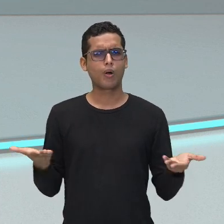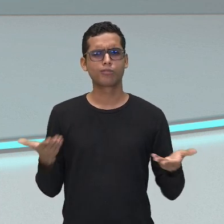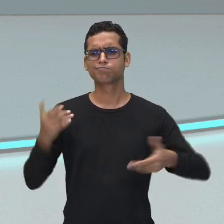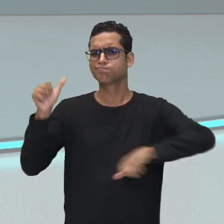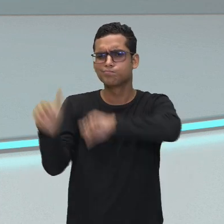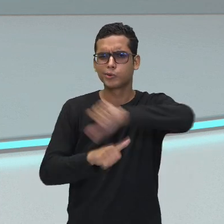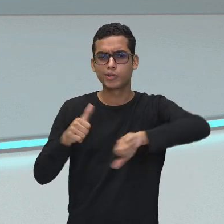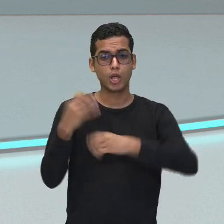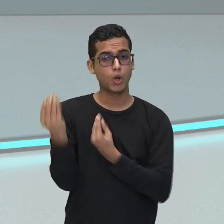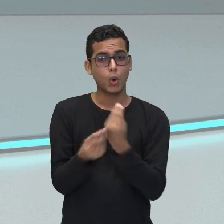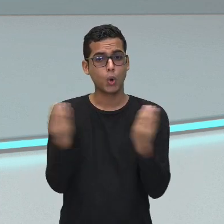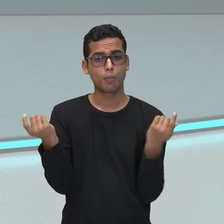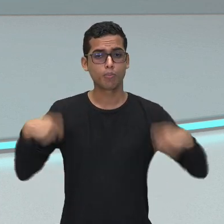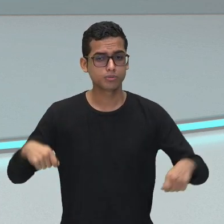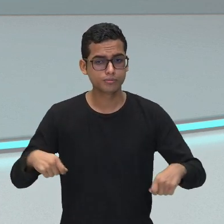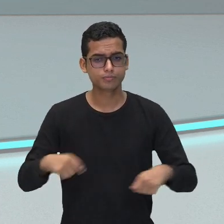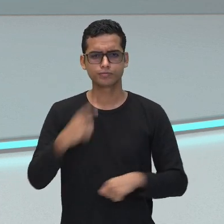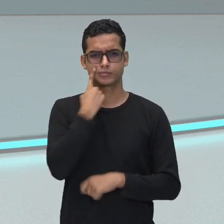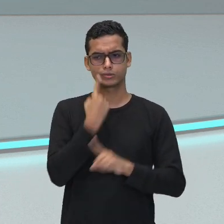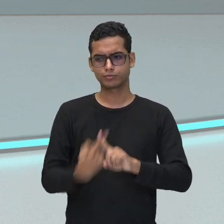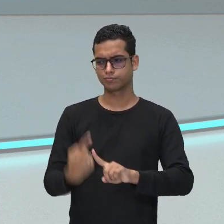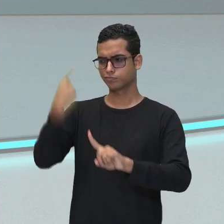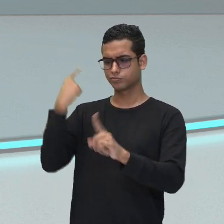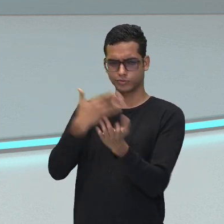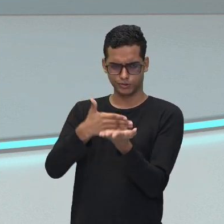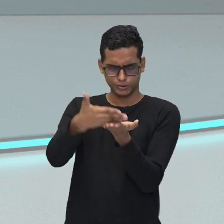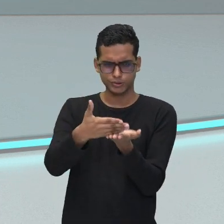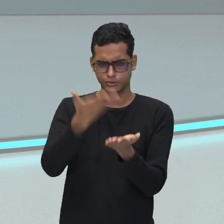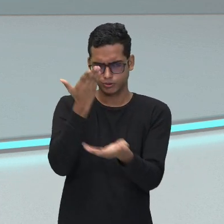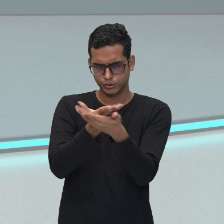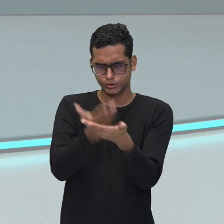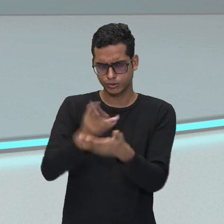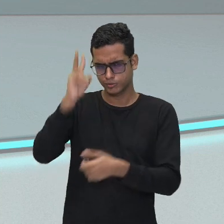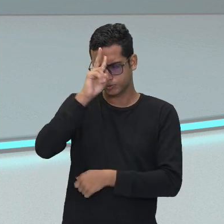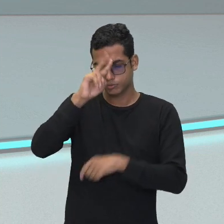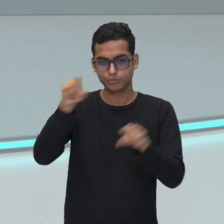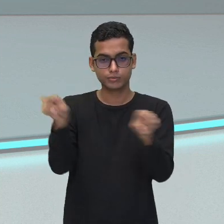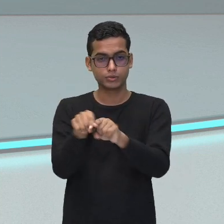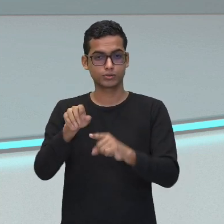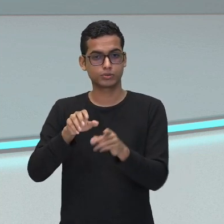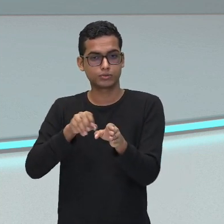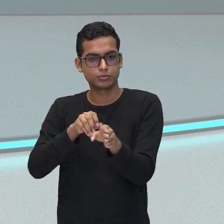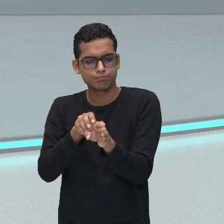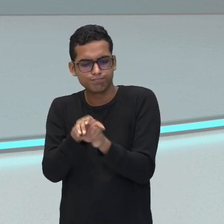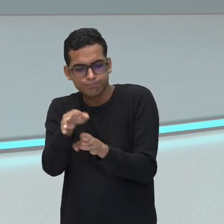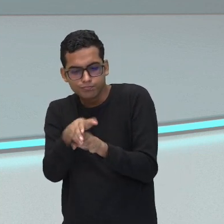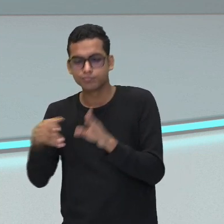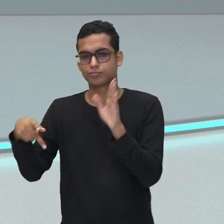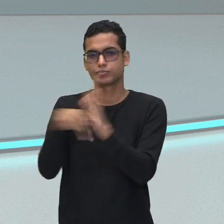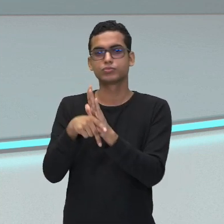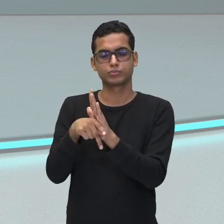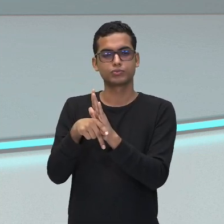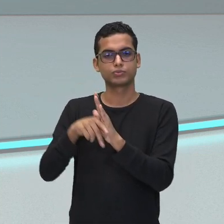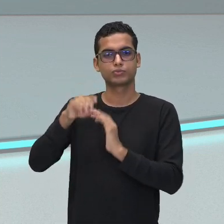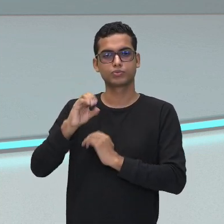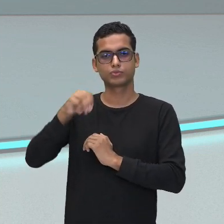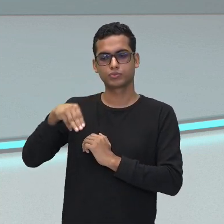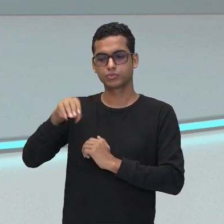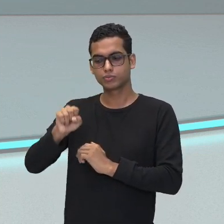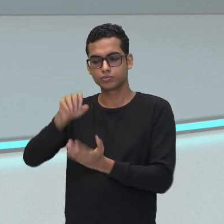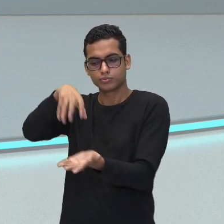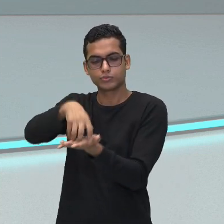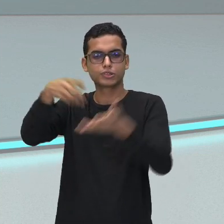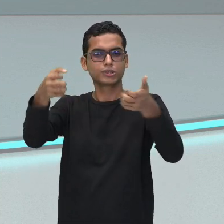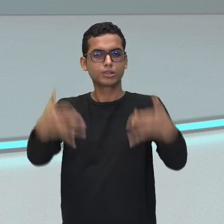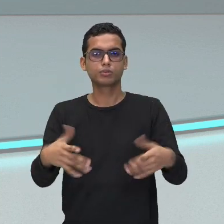então? Vocês já viram lá no início, quando eu falei a respeito das recomendações da OMS, a respeito da atividade física, do tempo